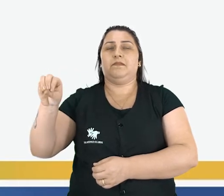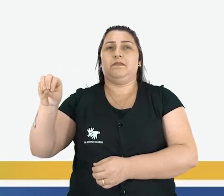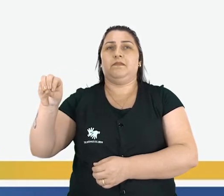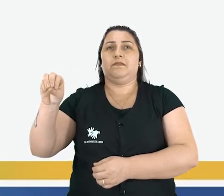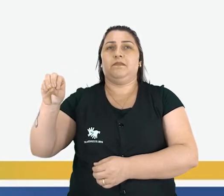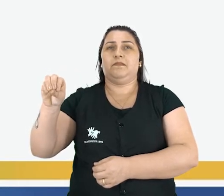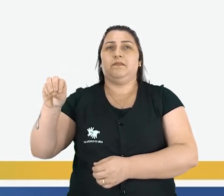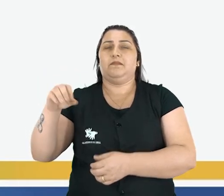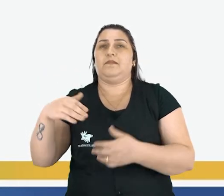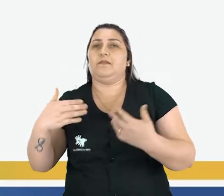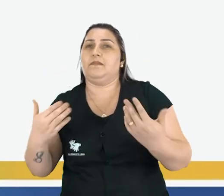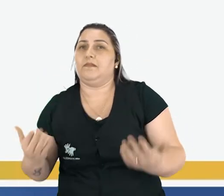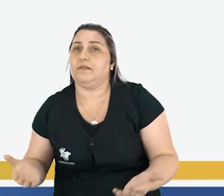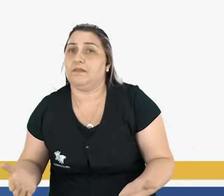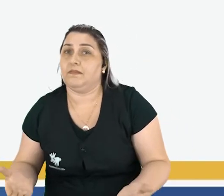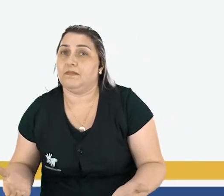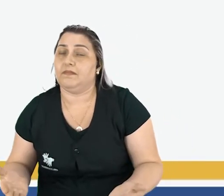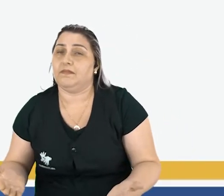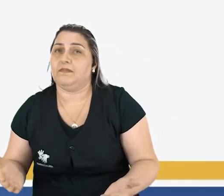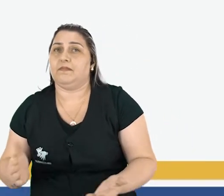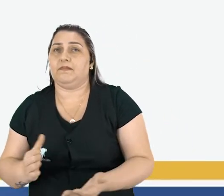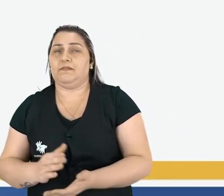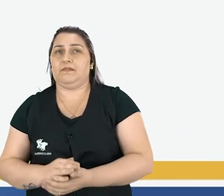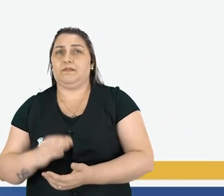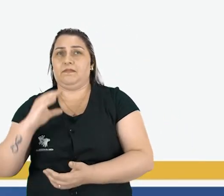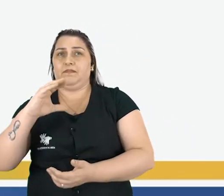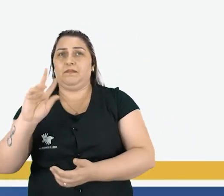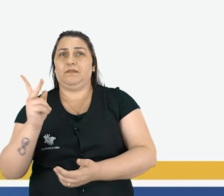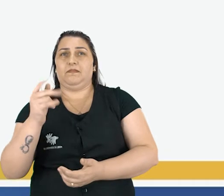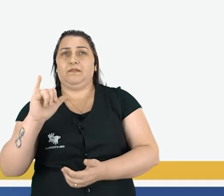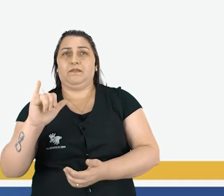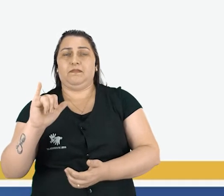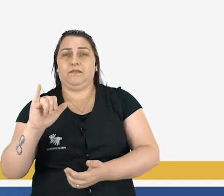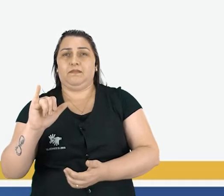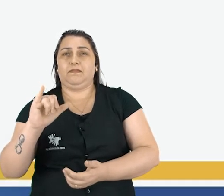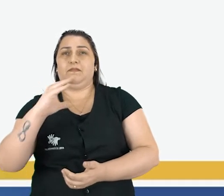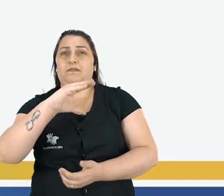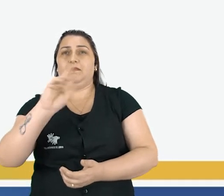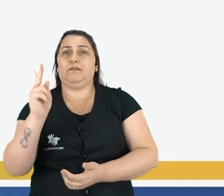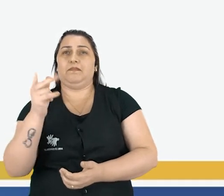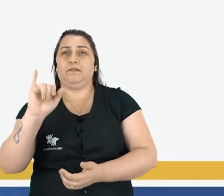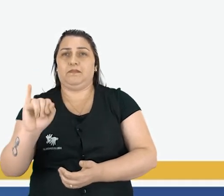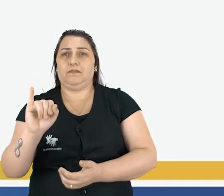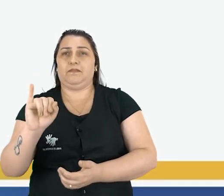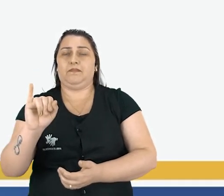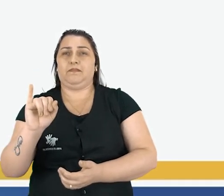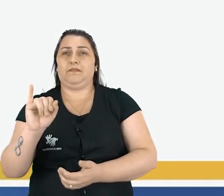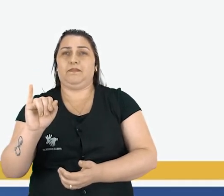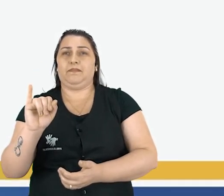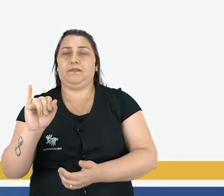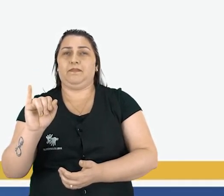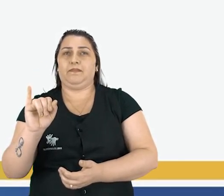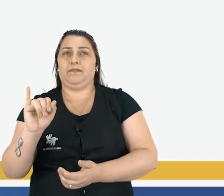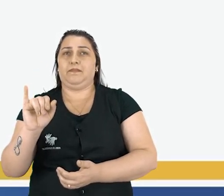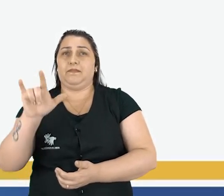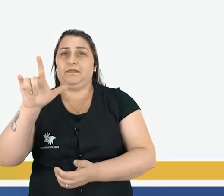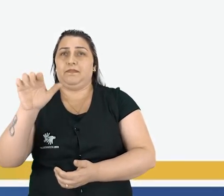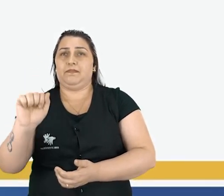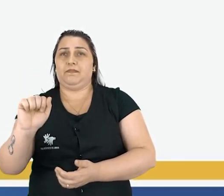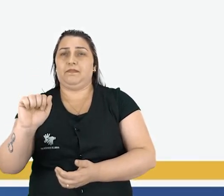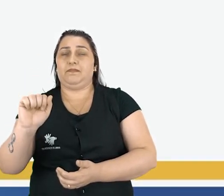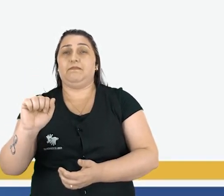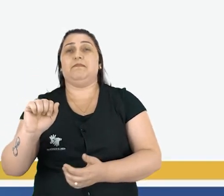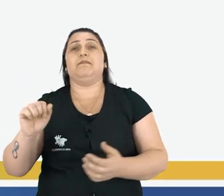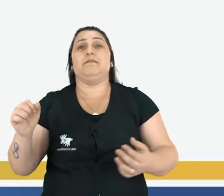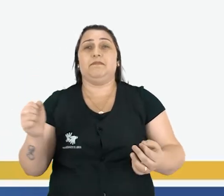como será que é o nome da mochila ch informar outros som e